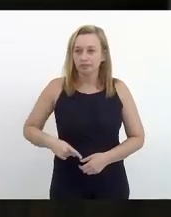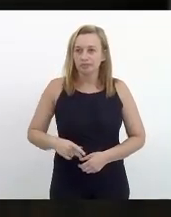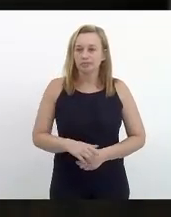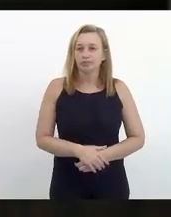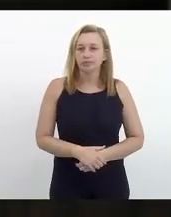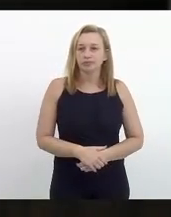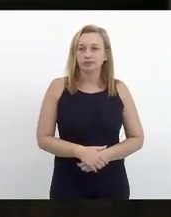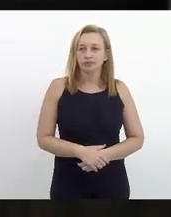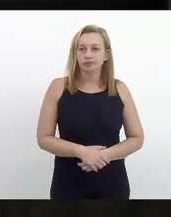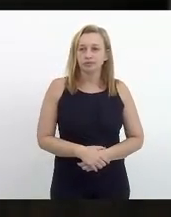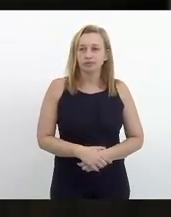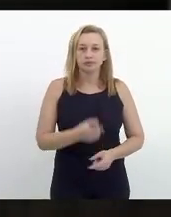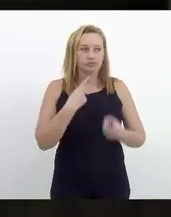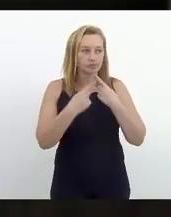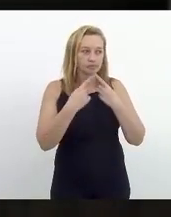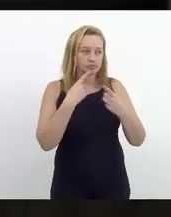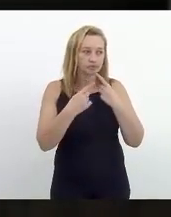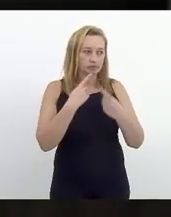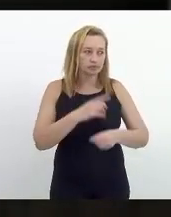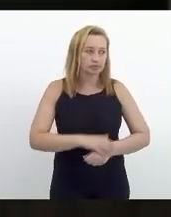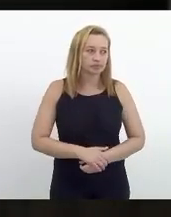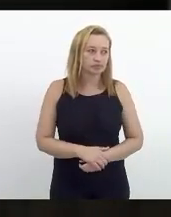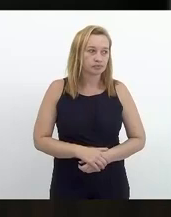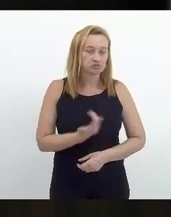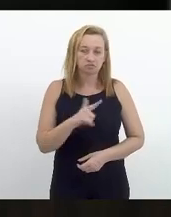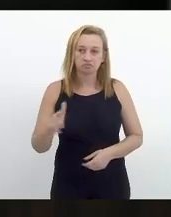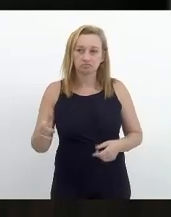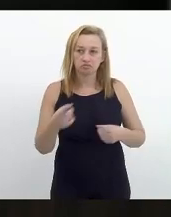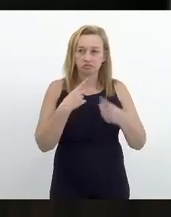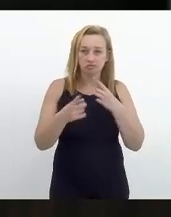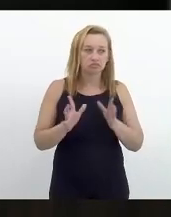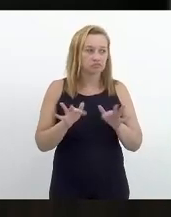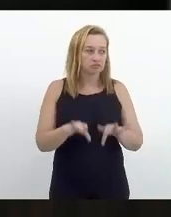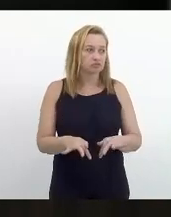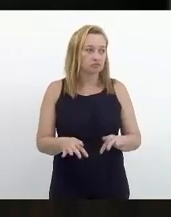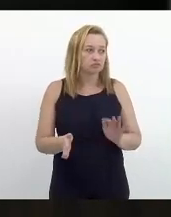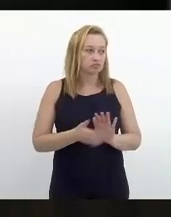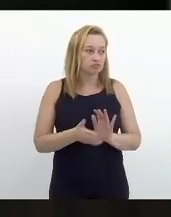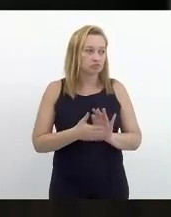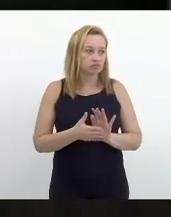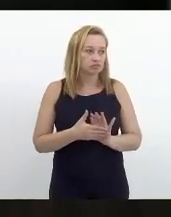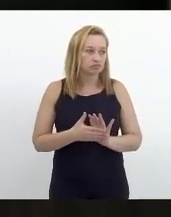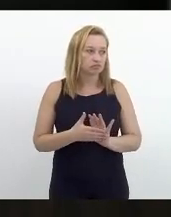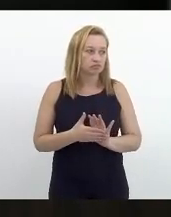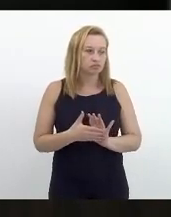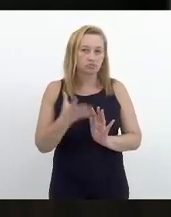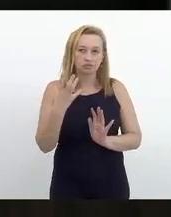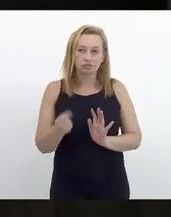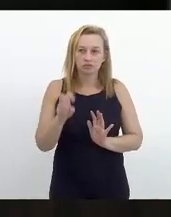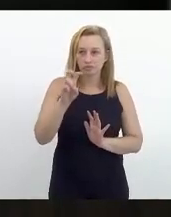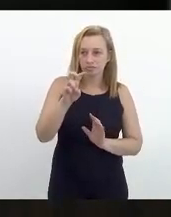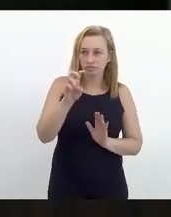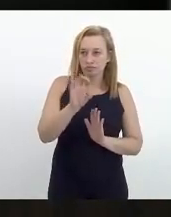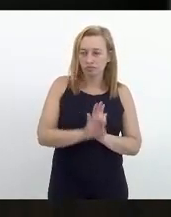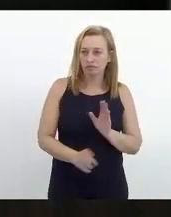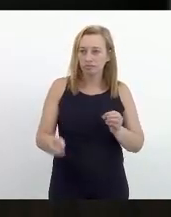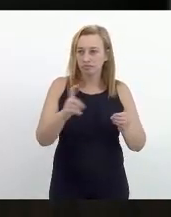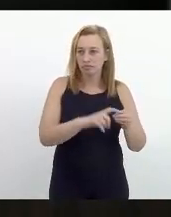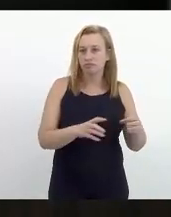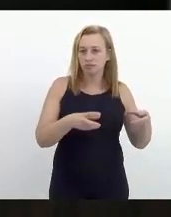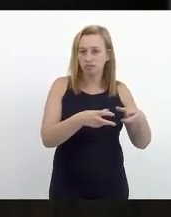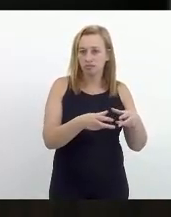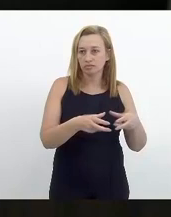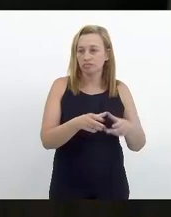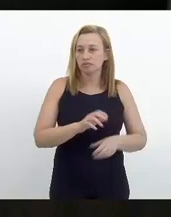pareceres emitidos em discussão. Não havendo que queira discutir, encerrada a discussão, apresente proposta. Recebeu 5 emendas e retorna às